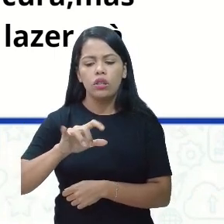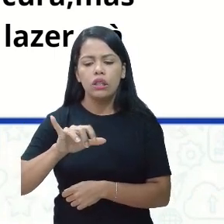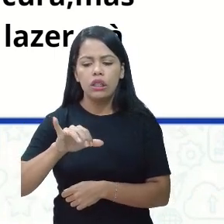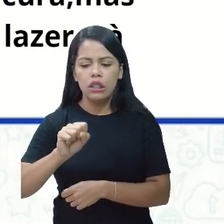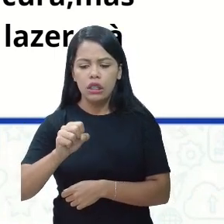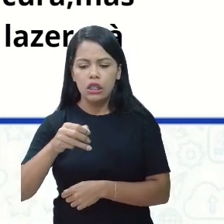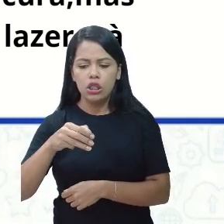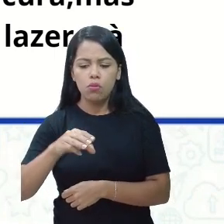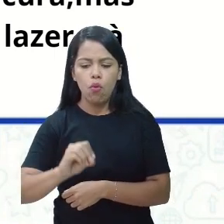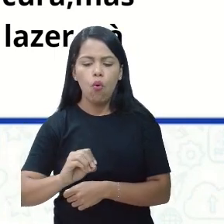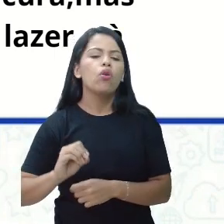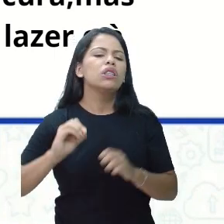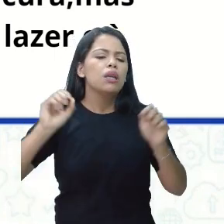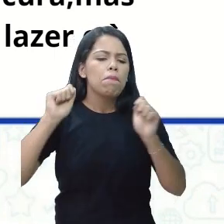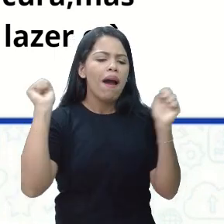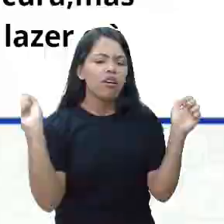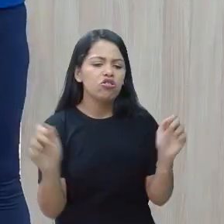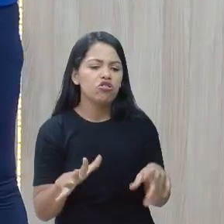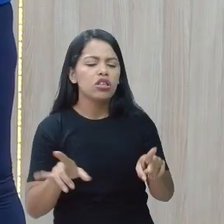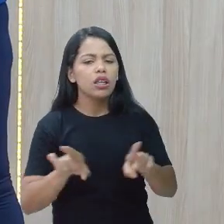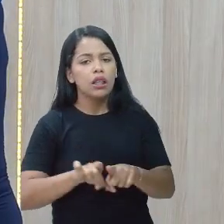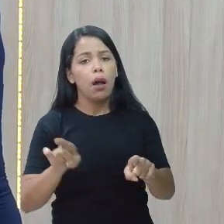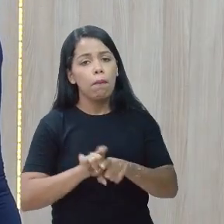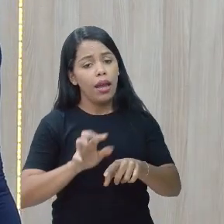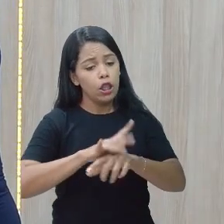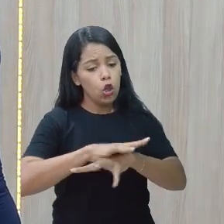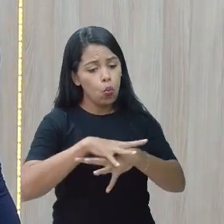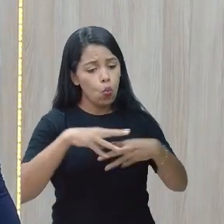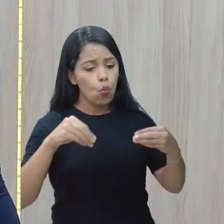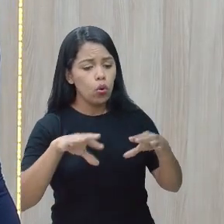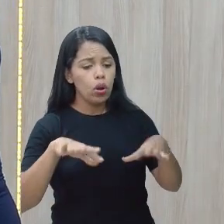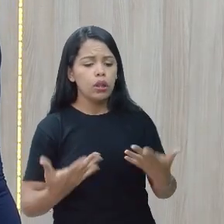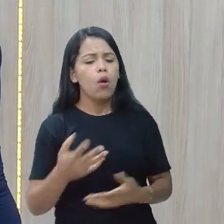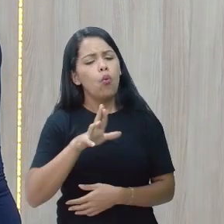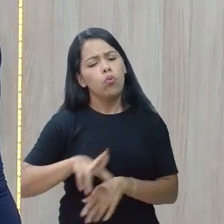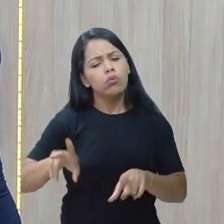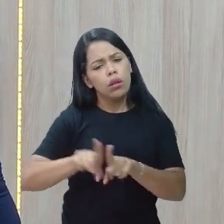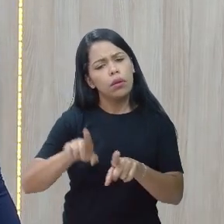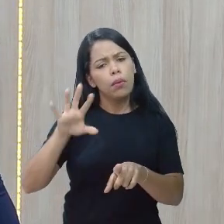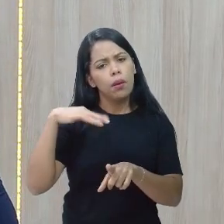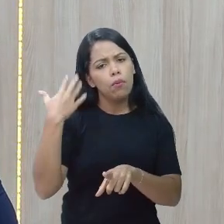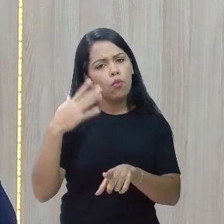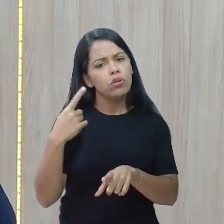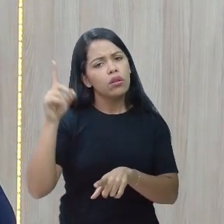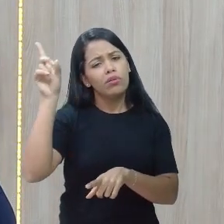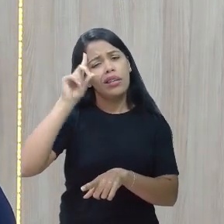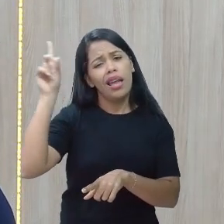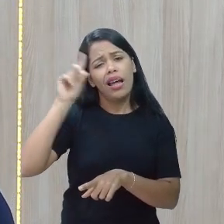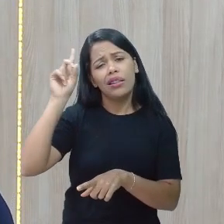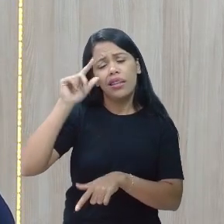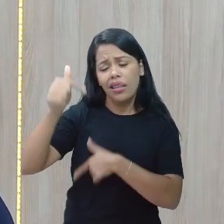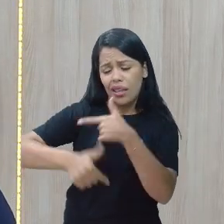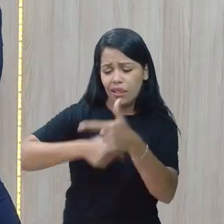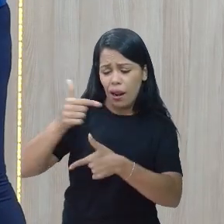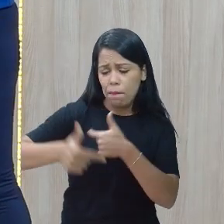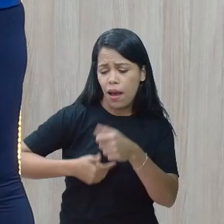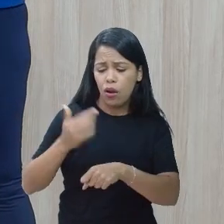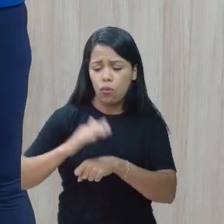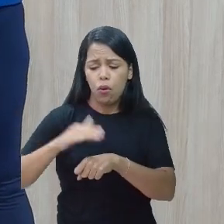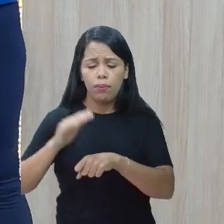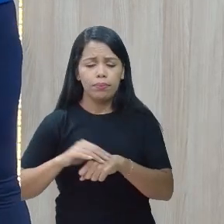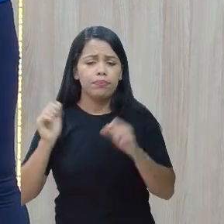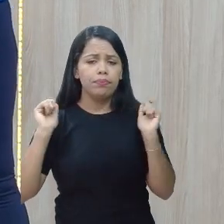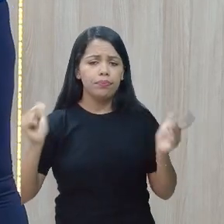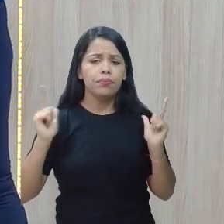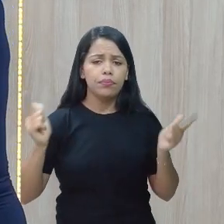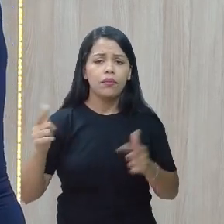eles também usam a música no cotidiano, música como música de trabalho, nos momentos de lazer, né? Não é só